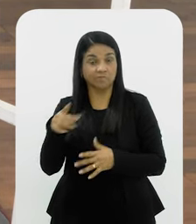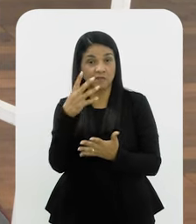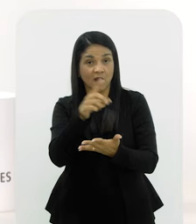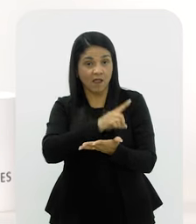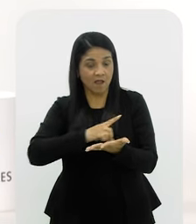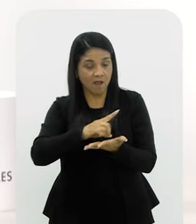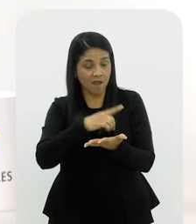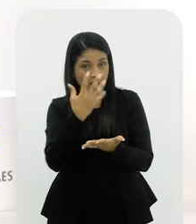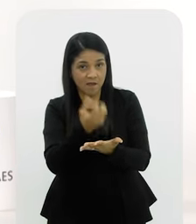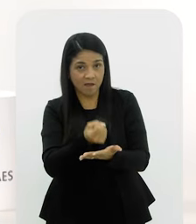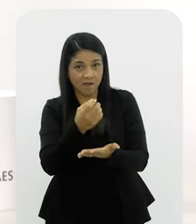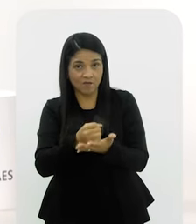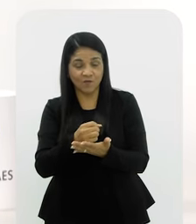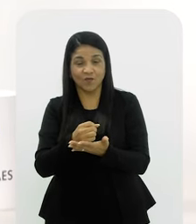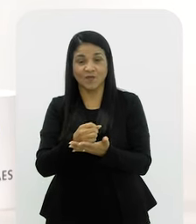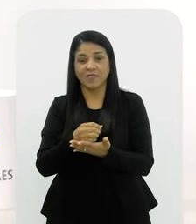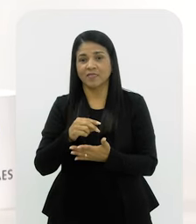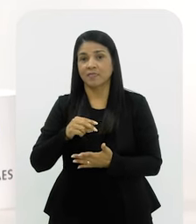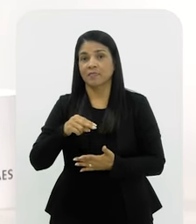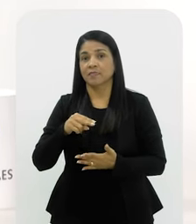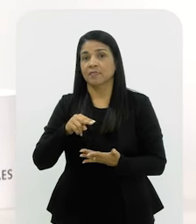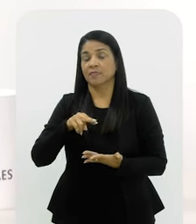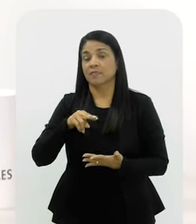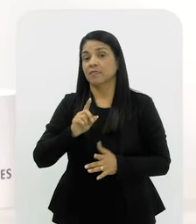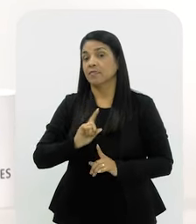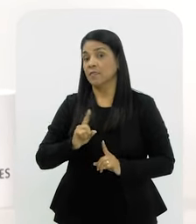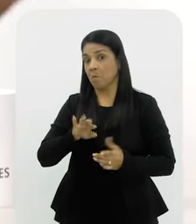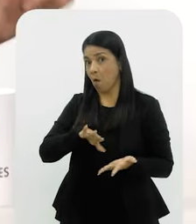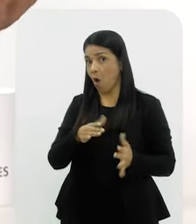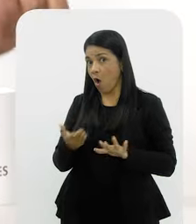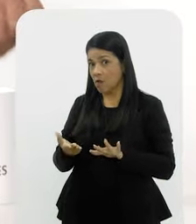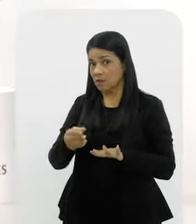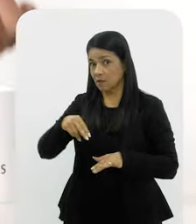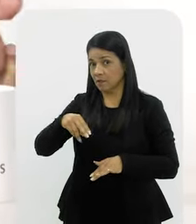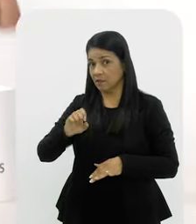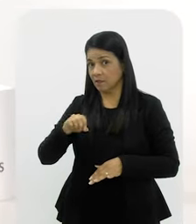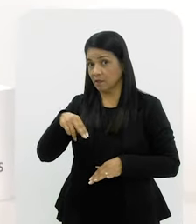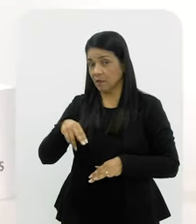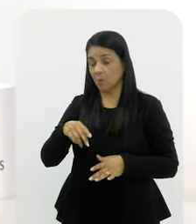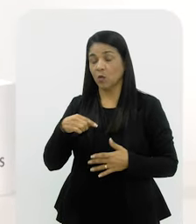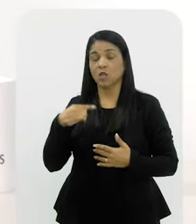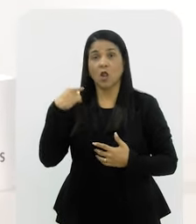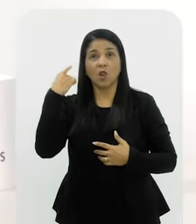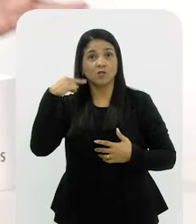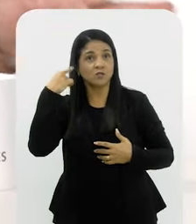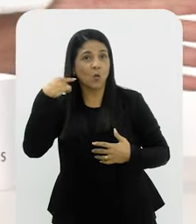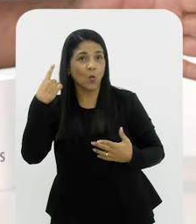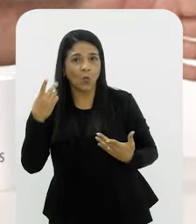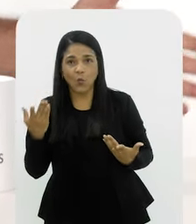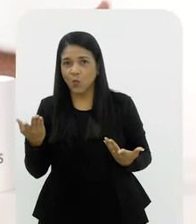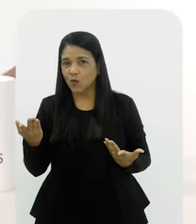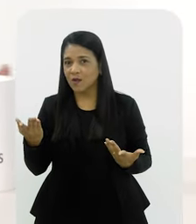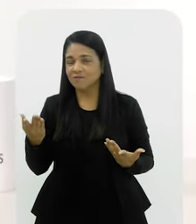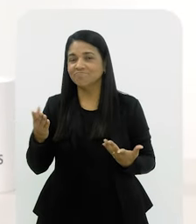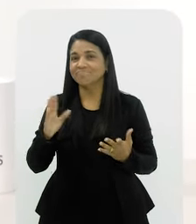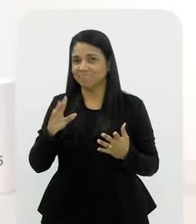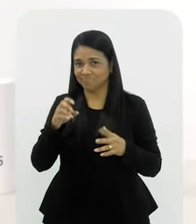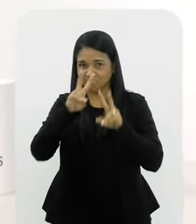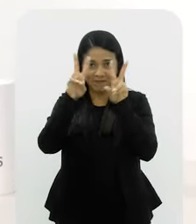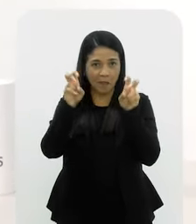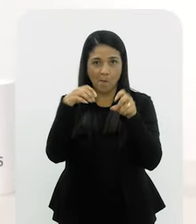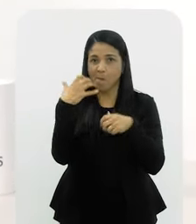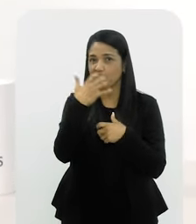ela gravou, ela tinha gravado Nem Morta, aí eu gravei como músico Nem Morta, Isso é uma Loucura. Aí, quer dizer, eu peguei